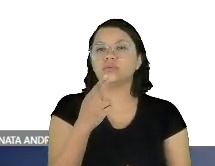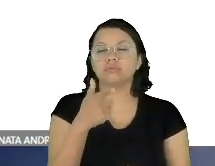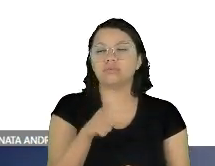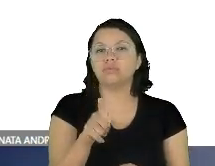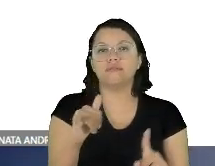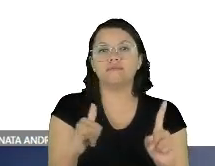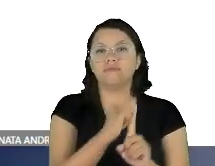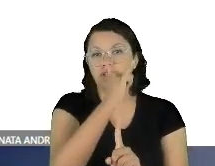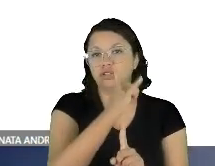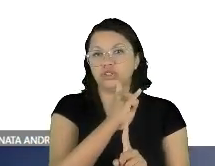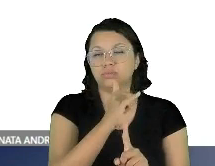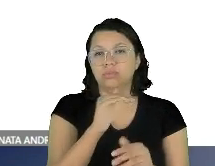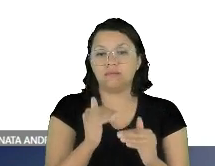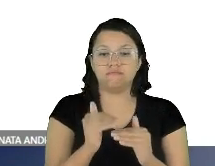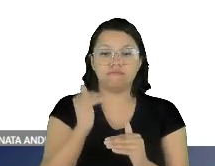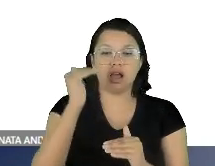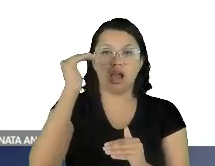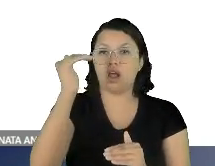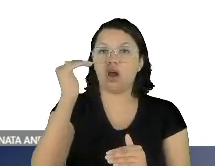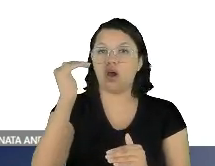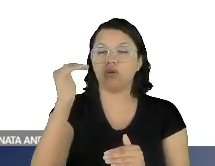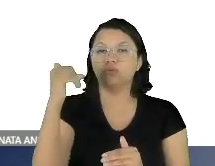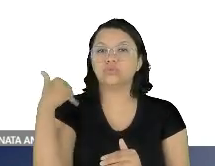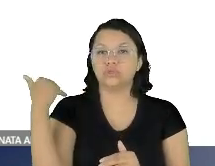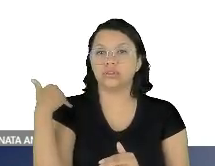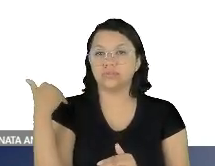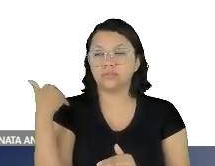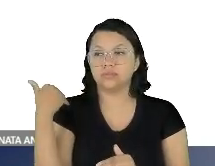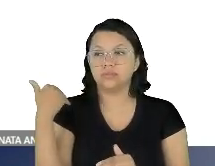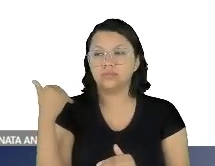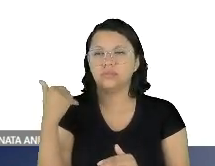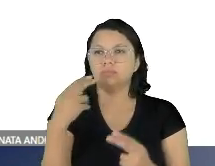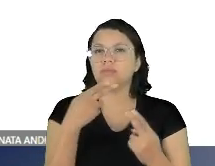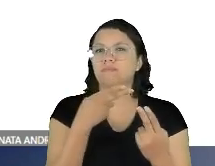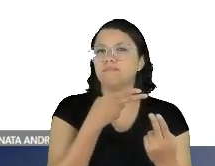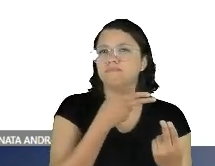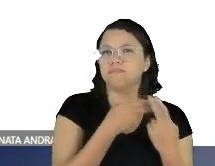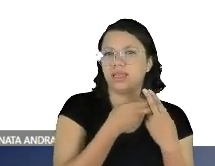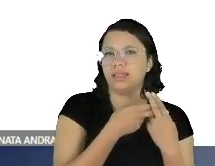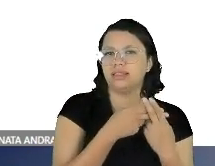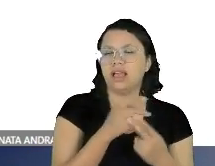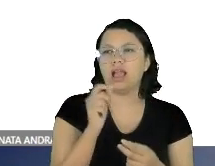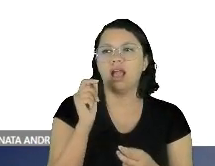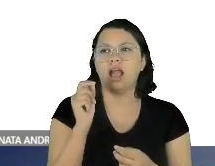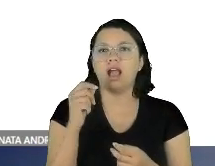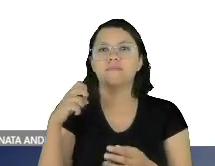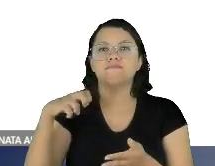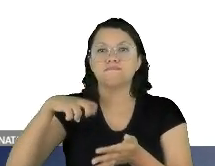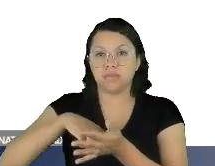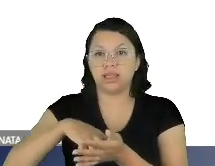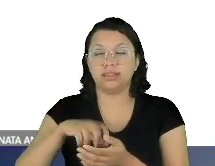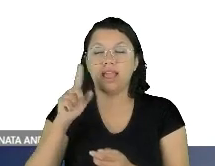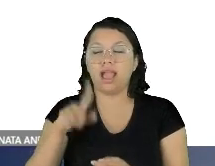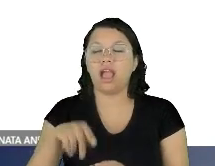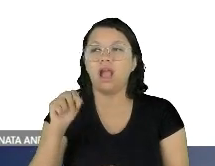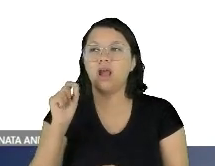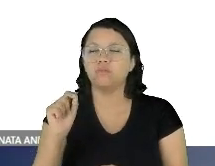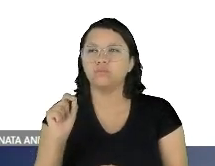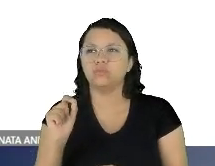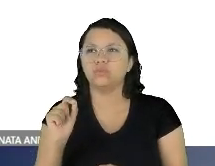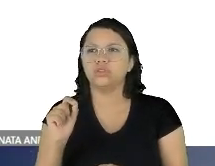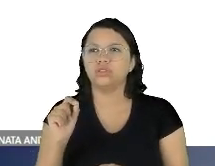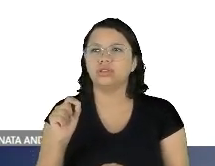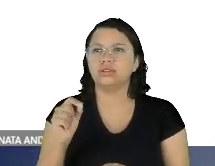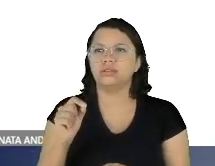vulneráveis. A pena é reflexo daquilo que o legislador entende como mais grave. Mas como o nosso